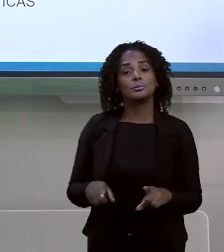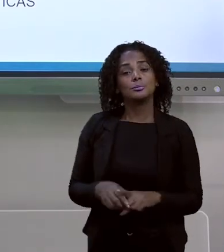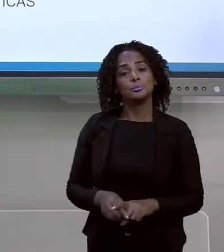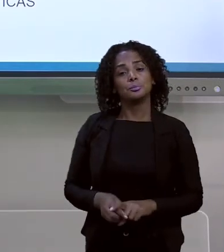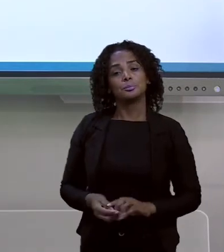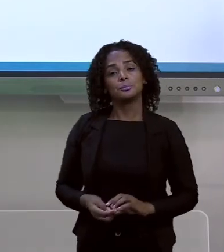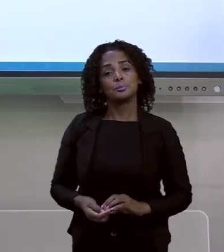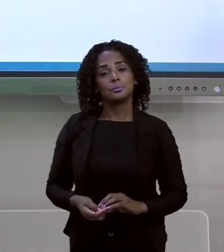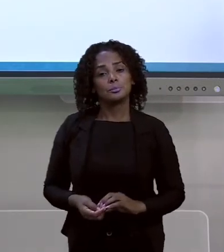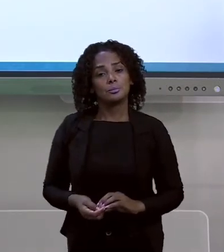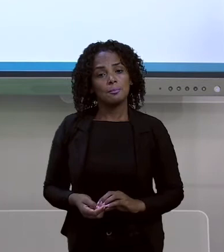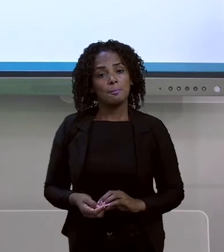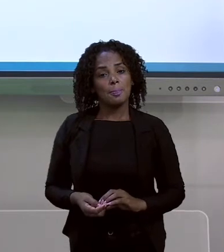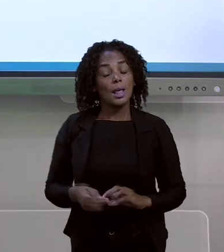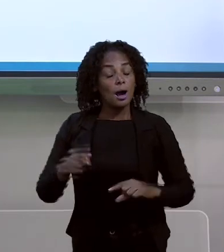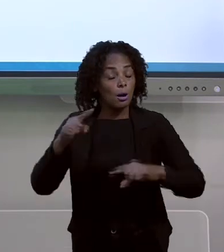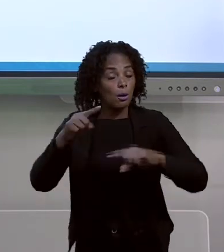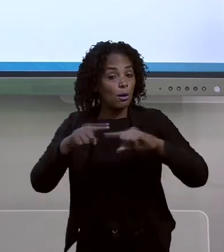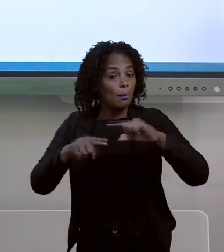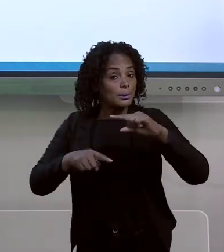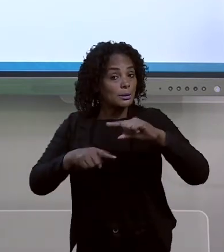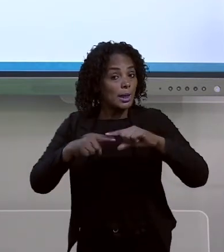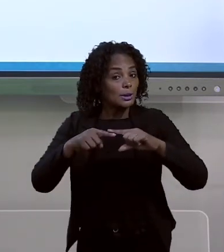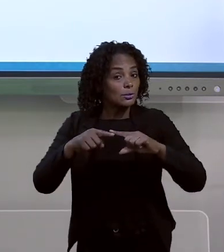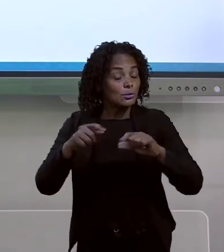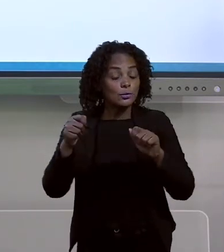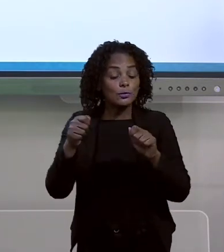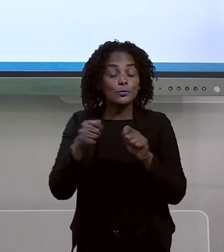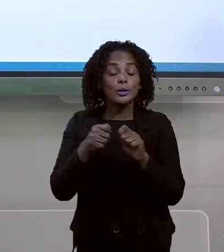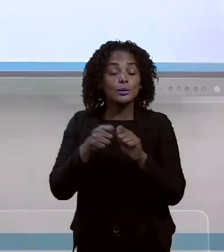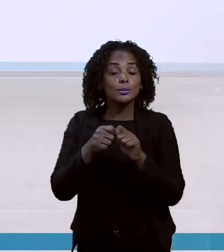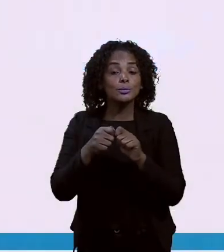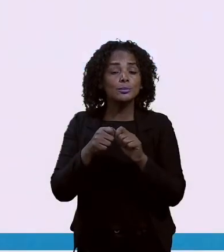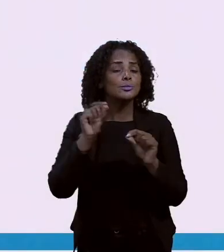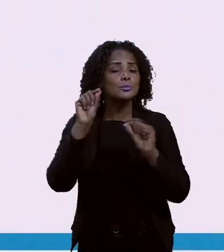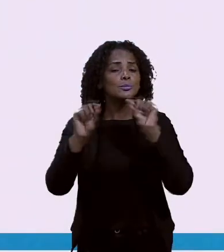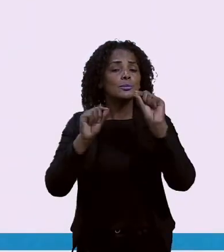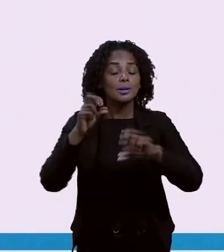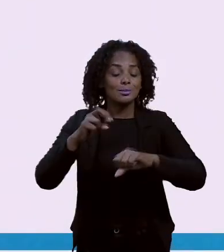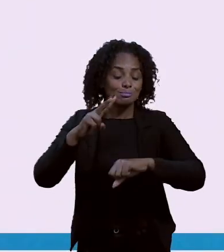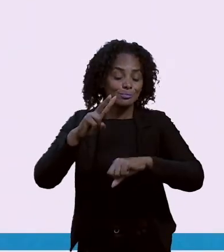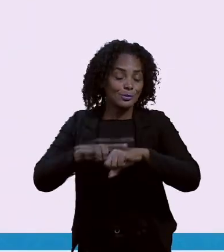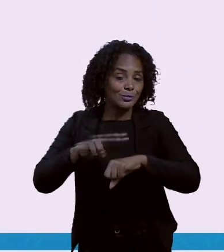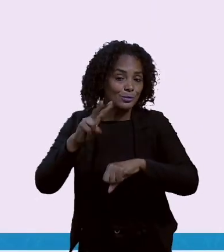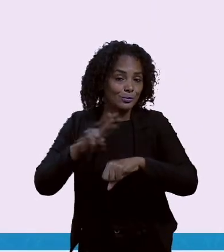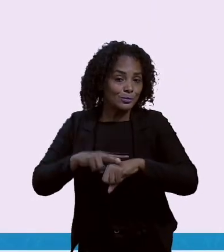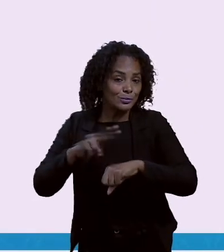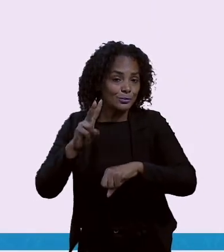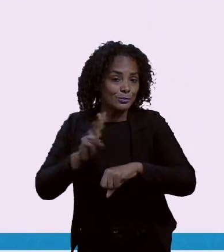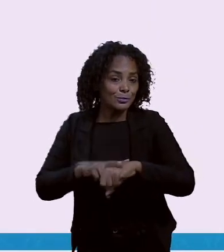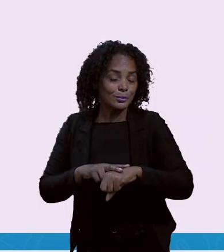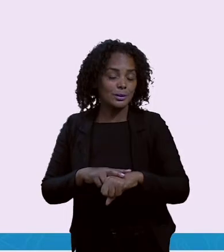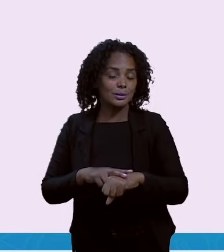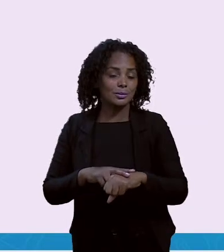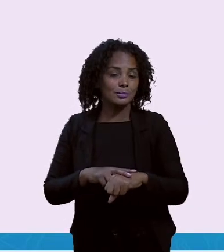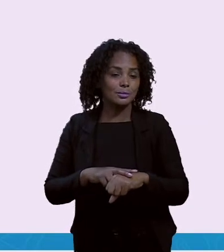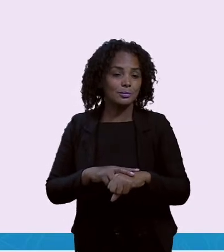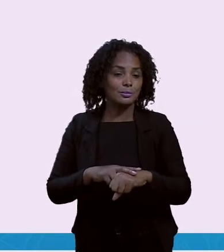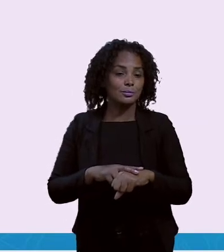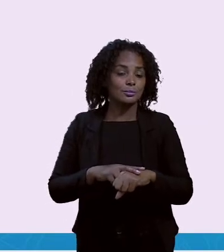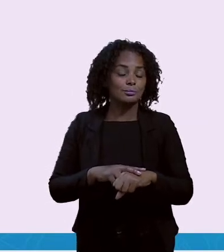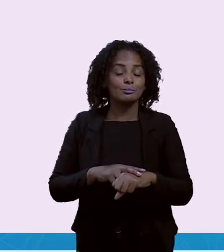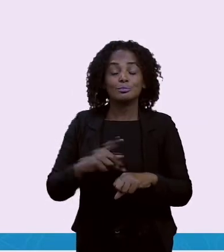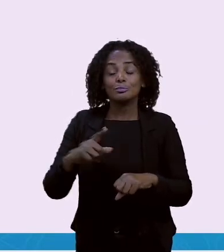Objetos feitos de vidro. Coloquei aqui para vocês uma janela